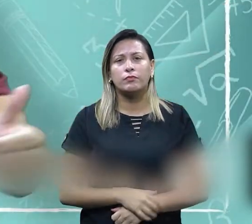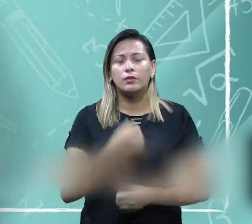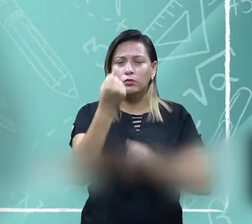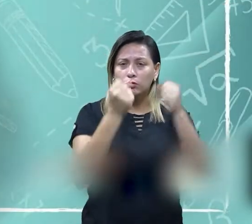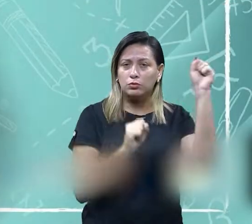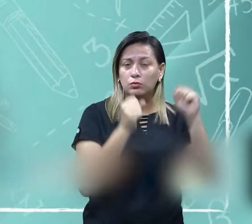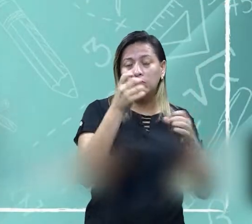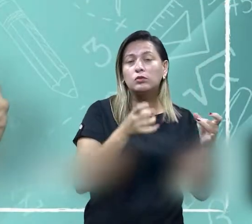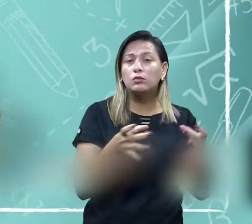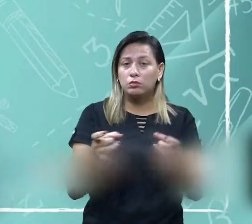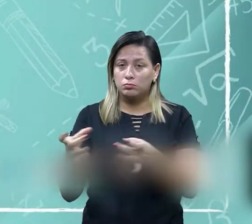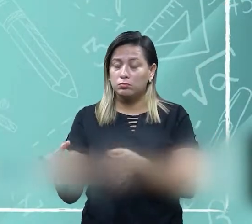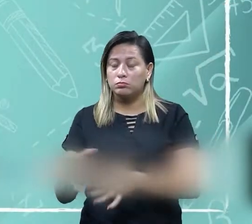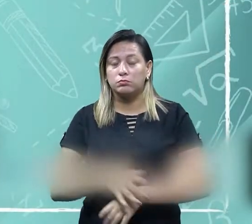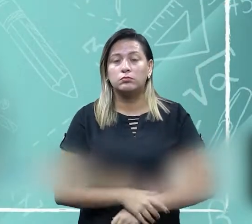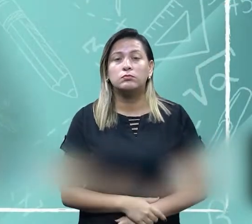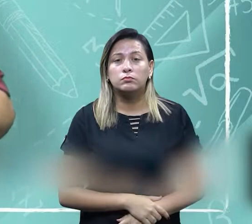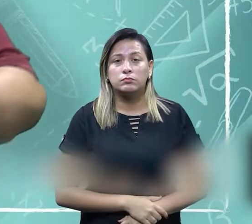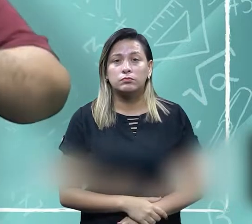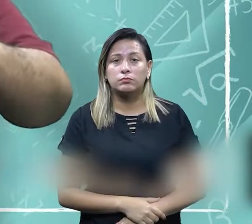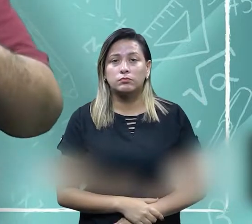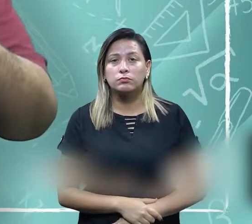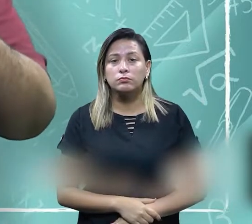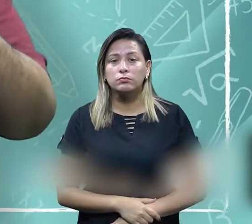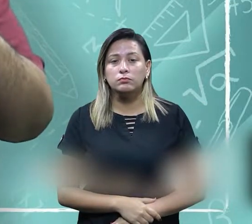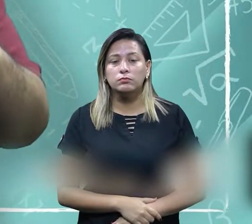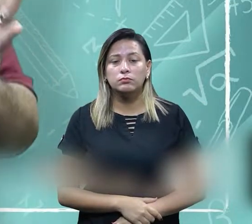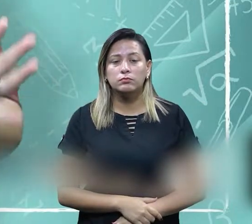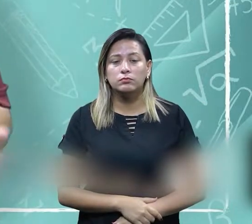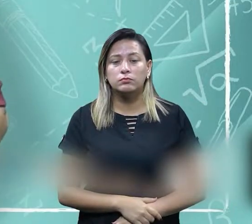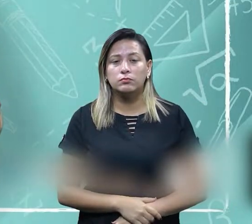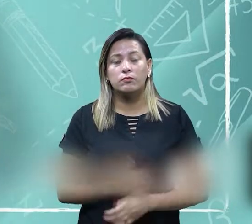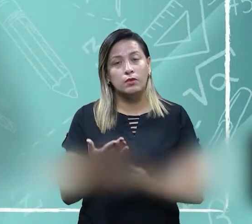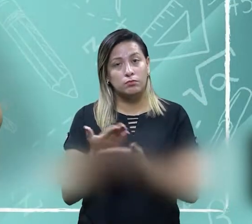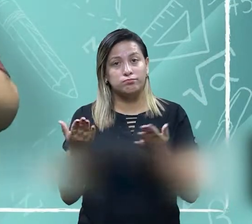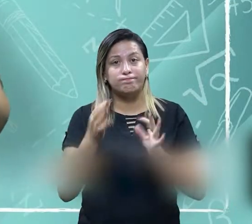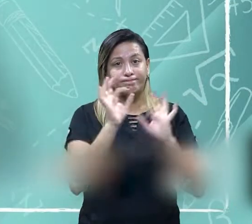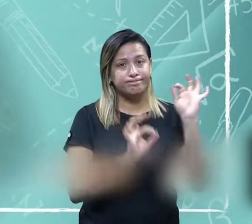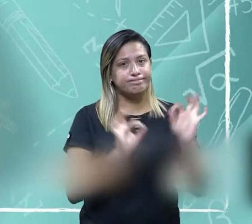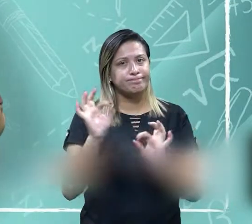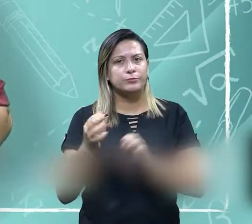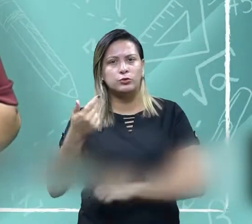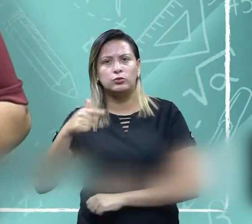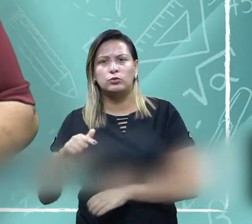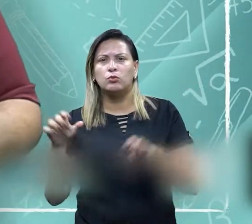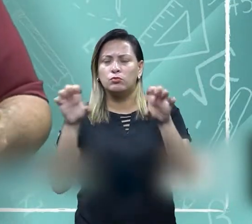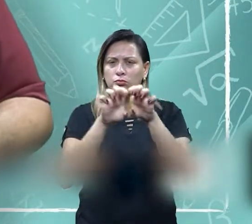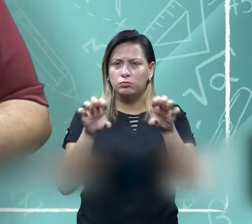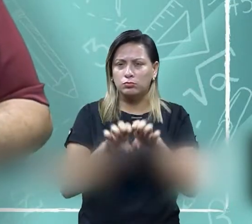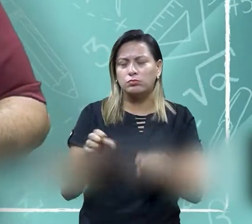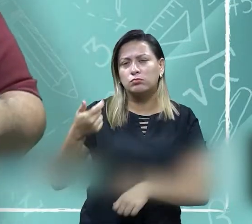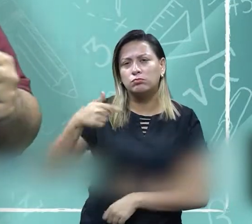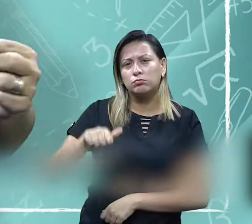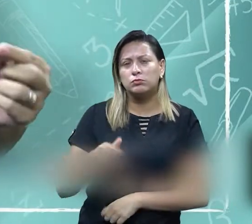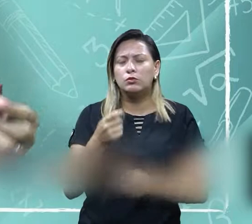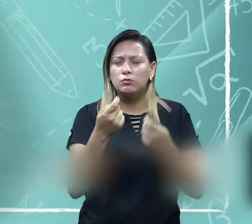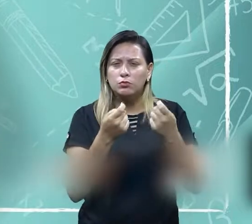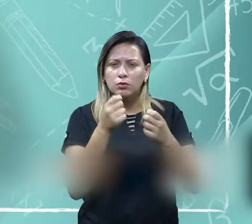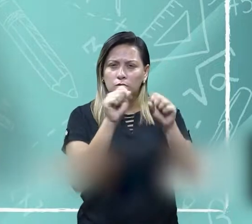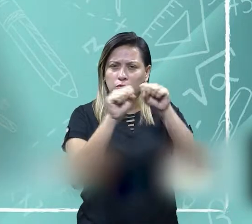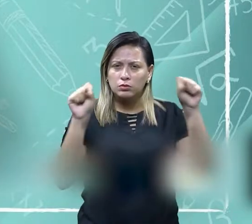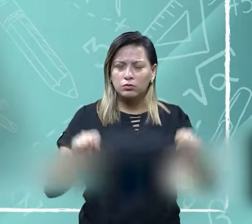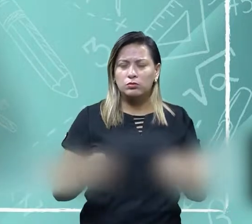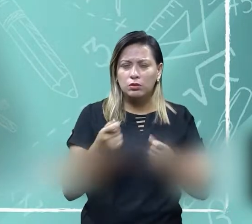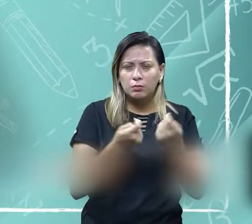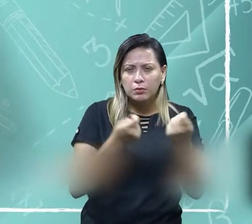que nós temos o Ministério da Indústria e Comércio. Então, eles reorganizam e reestruturam um sistema de controle